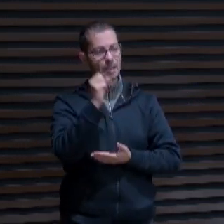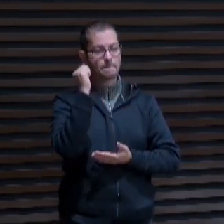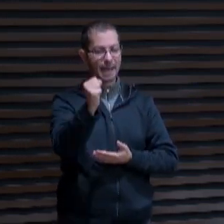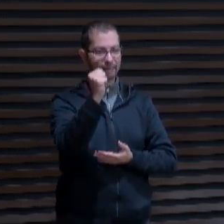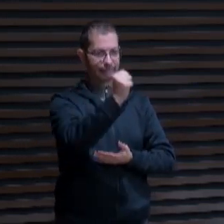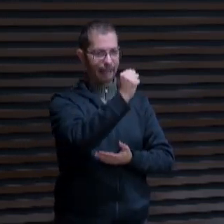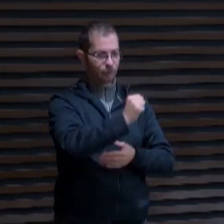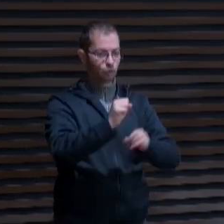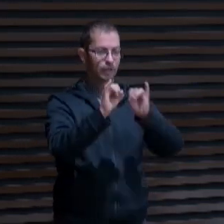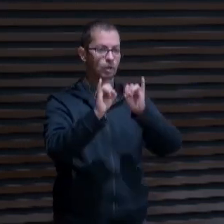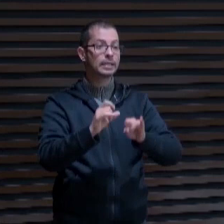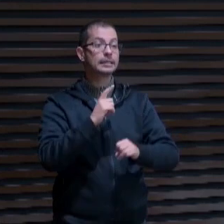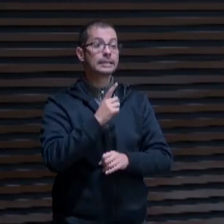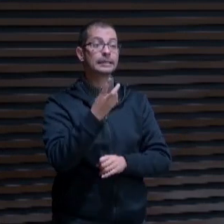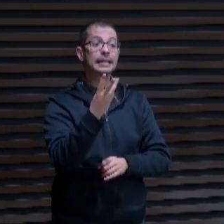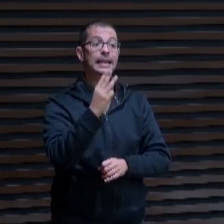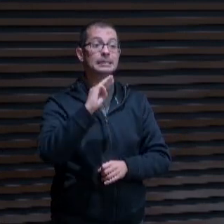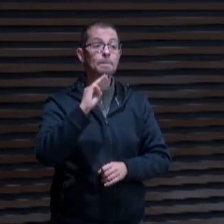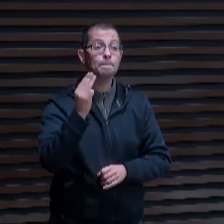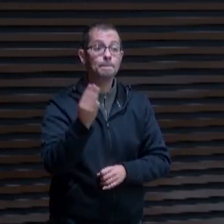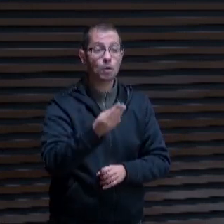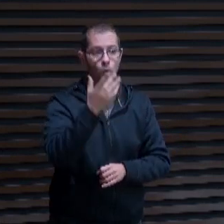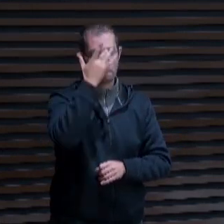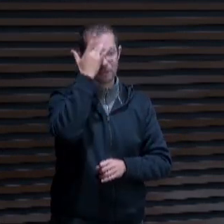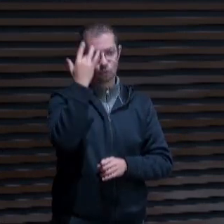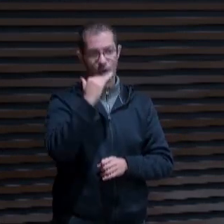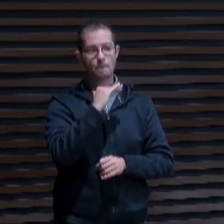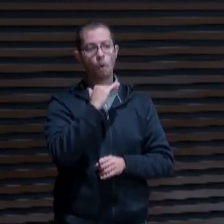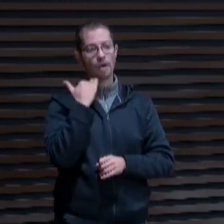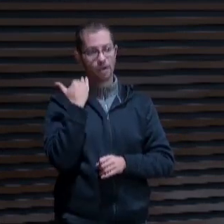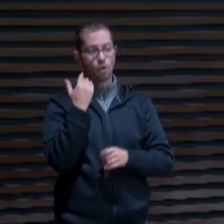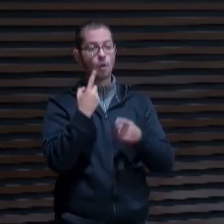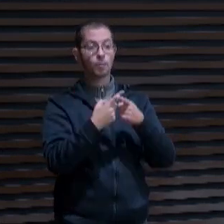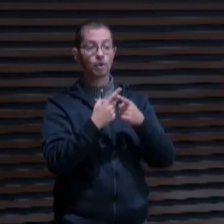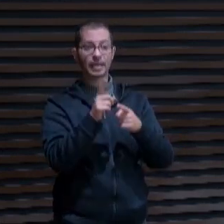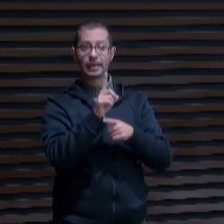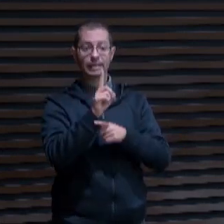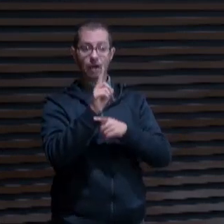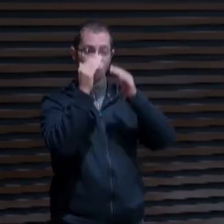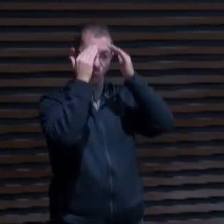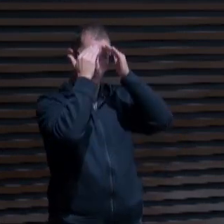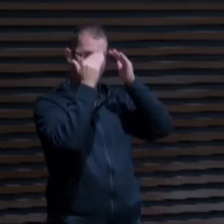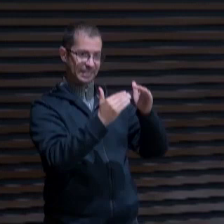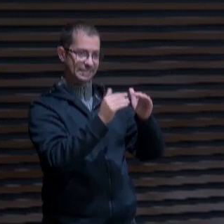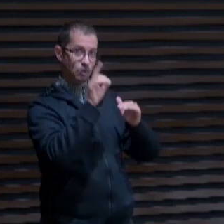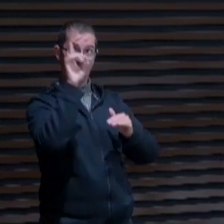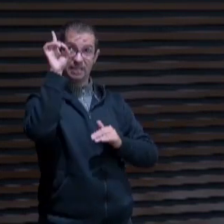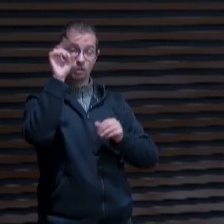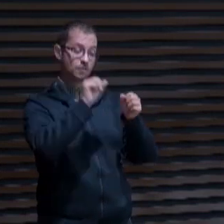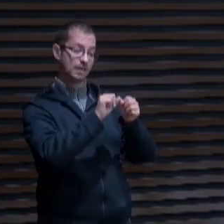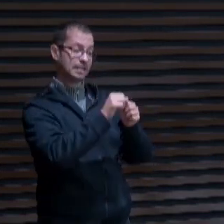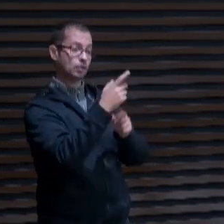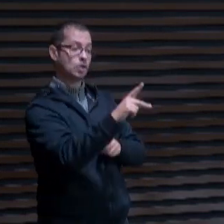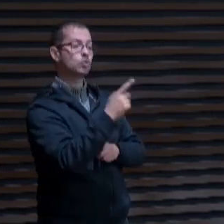de 3.000 homens morreram naquele dia, porque eles desobedeceram, querendo fazer a sua própria vontade e